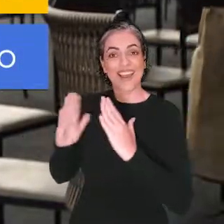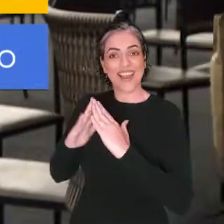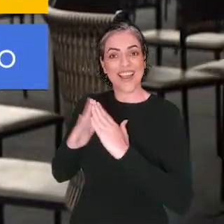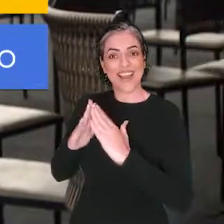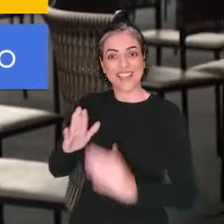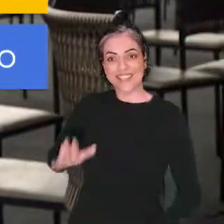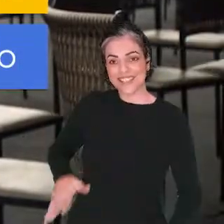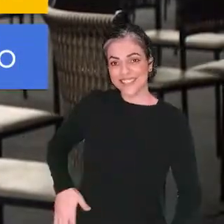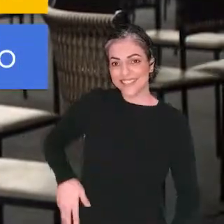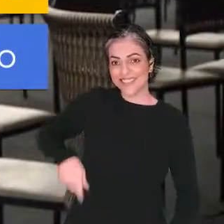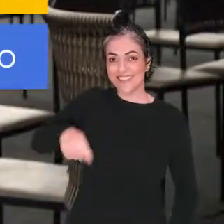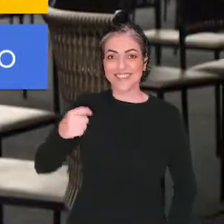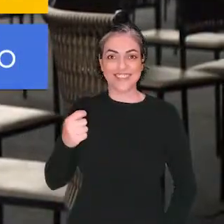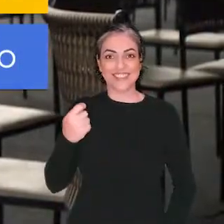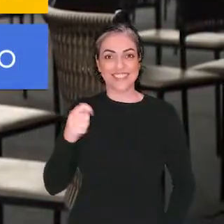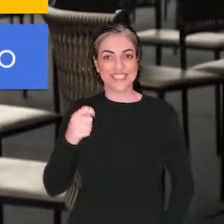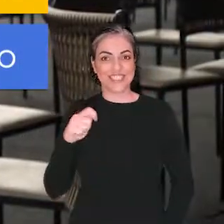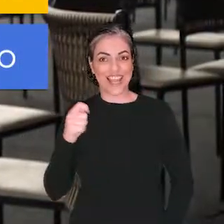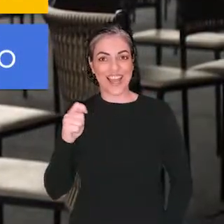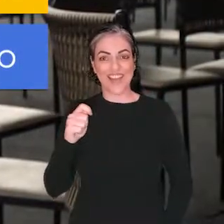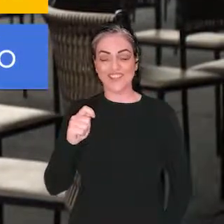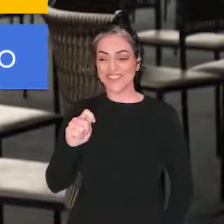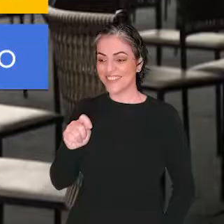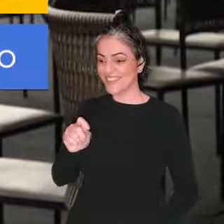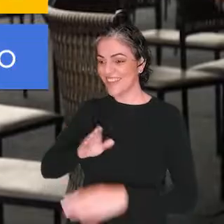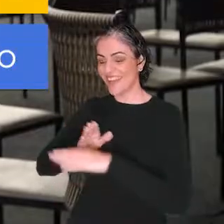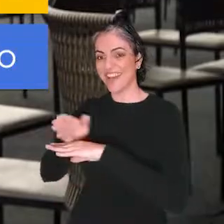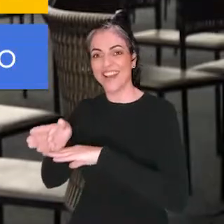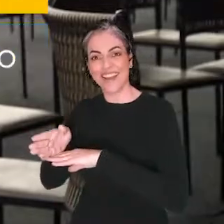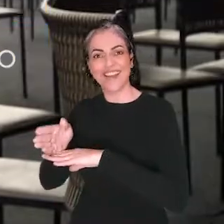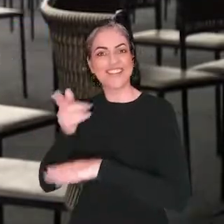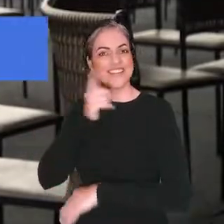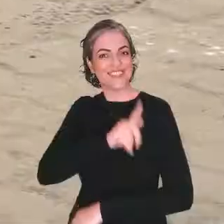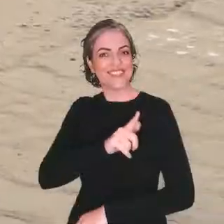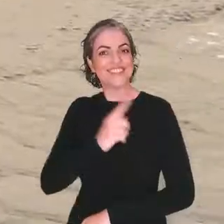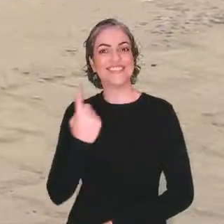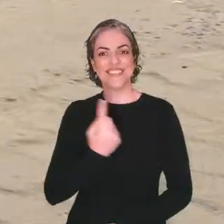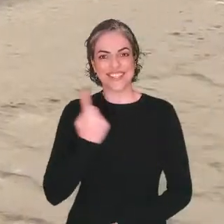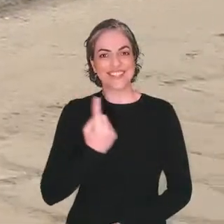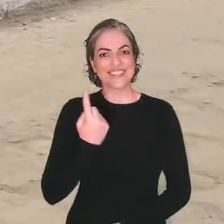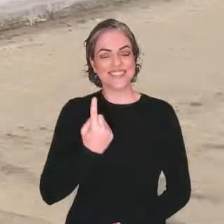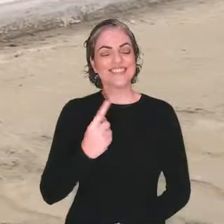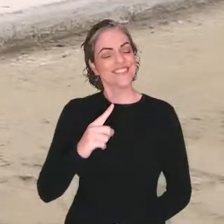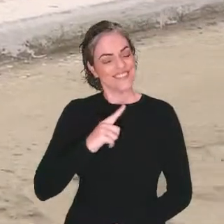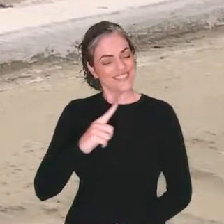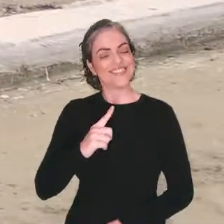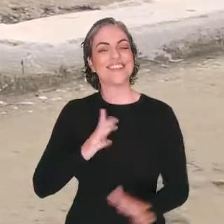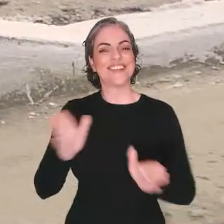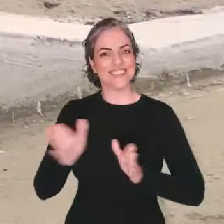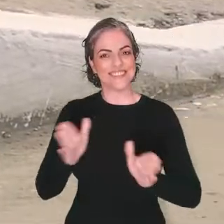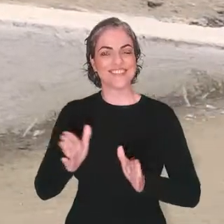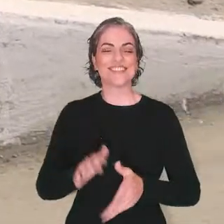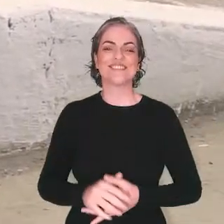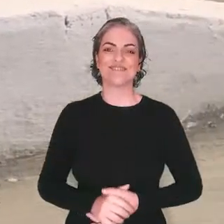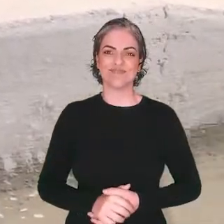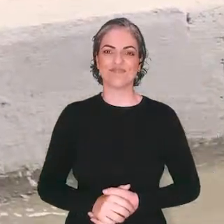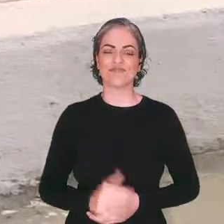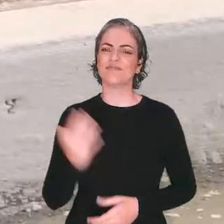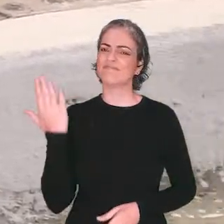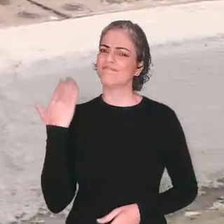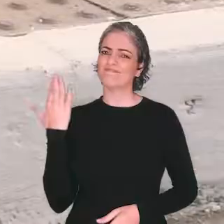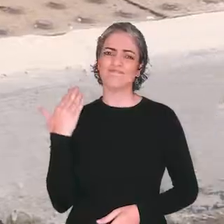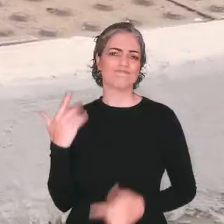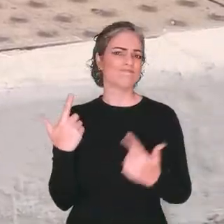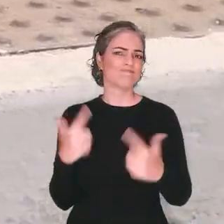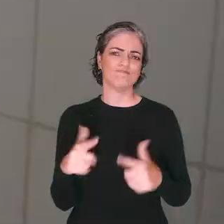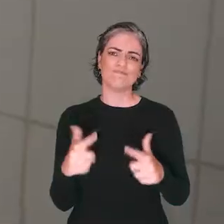da minha casa, tirar do meu bolso e eu mesmo vou abrir, porque tem acessibilidade. Lá onde eu morava,